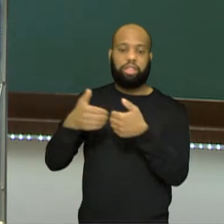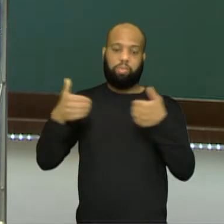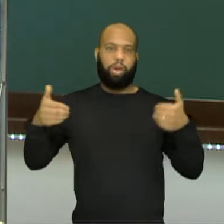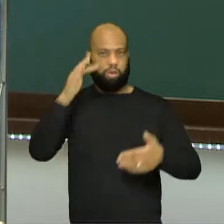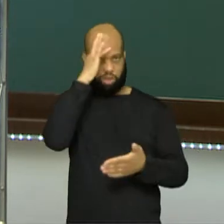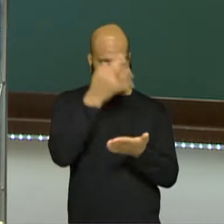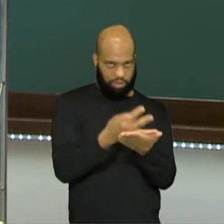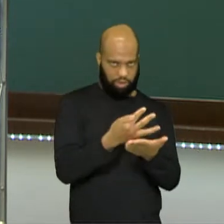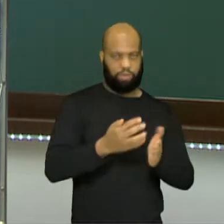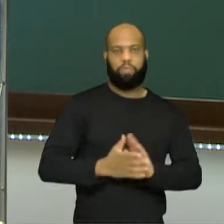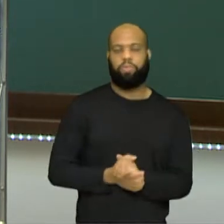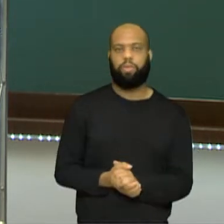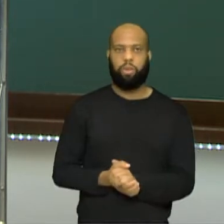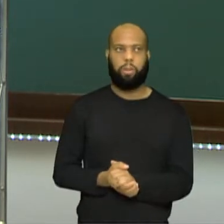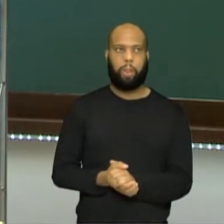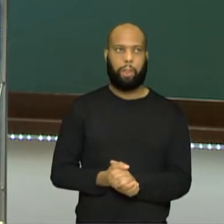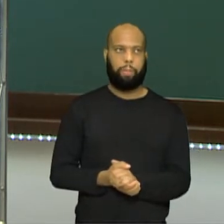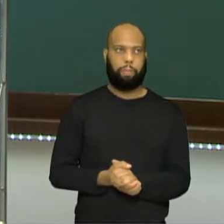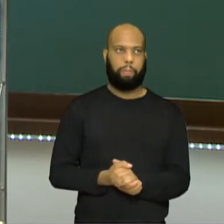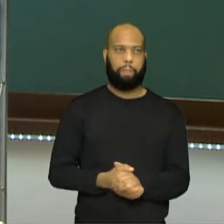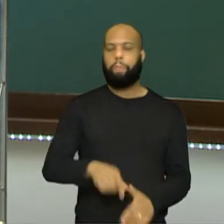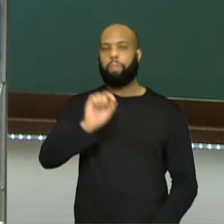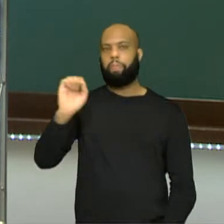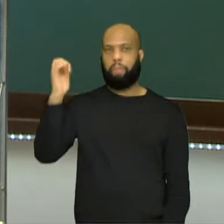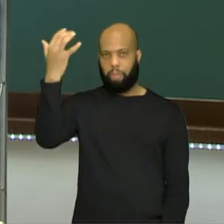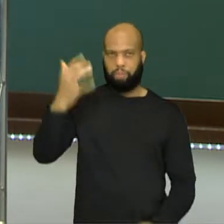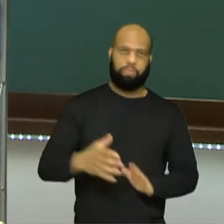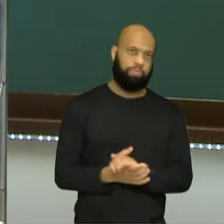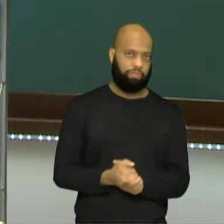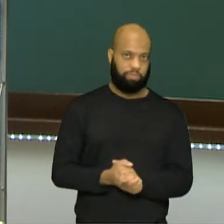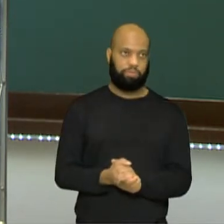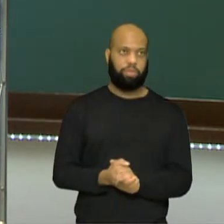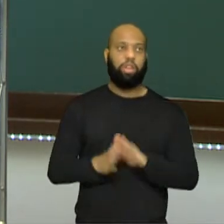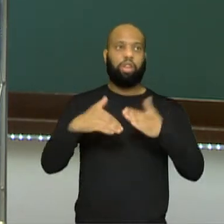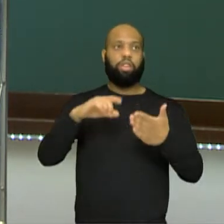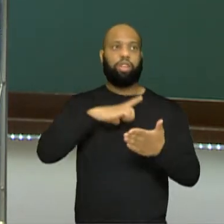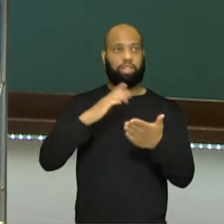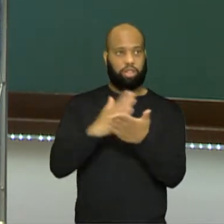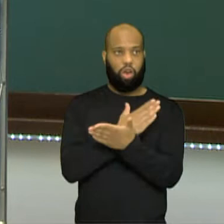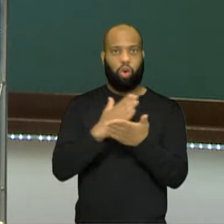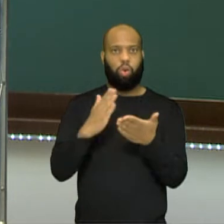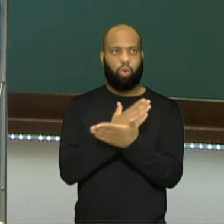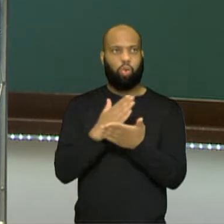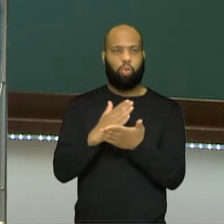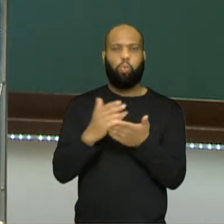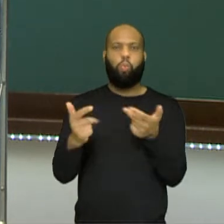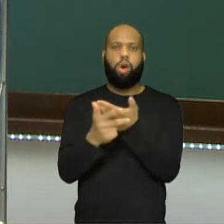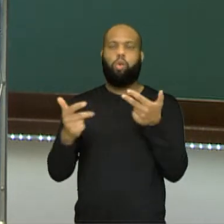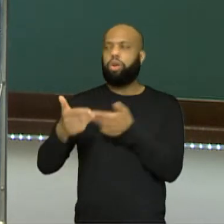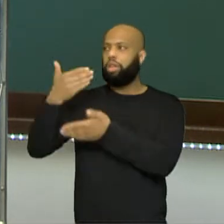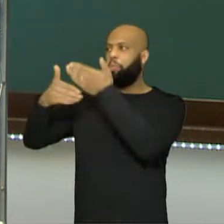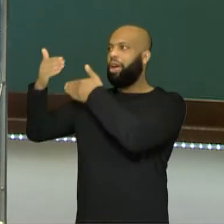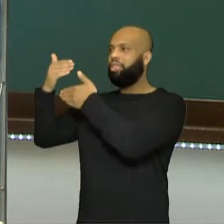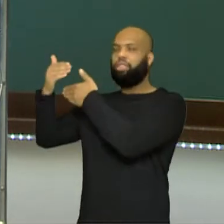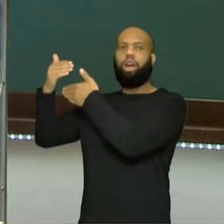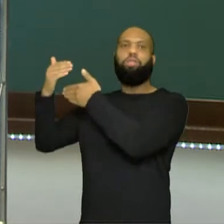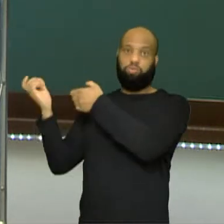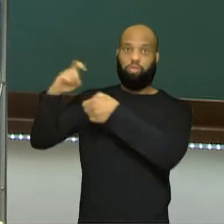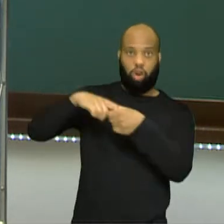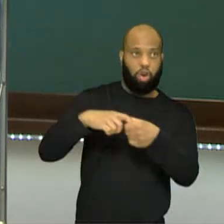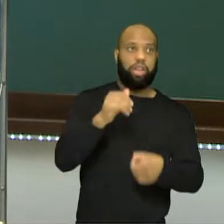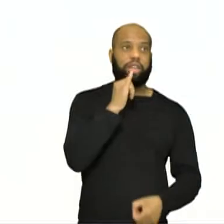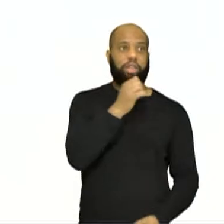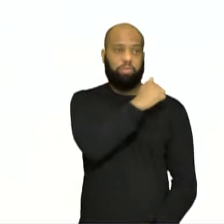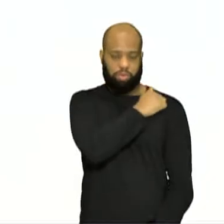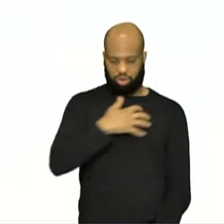da fé. Então, o que vai acabar acontecendo é que obras clássicas são resgatadas, como, por exemplo, Aristóteles e outras tantas